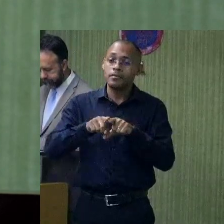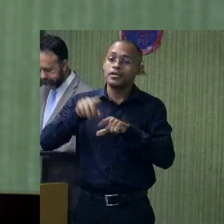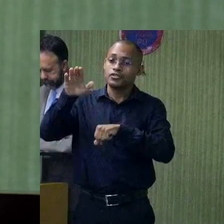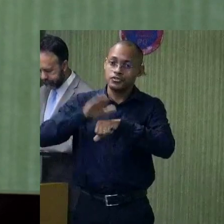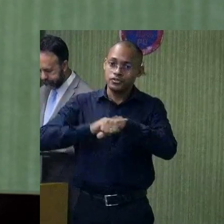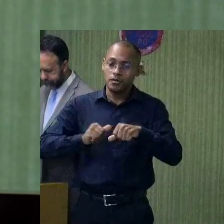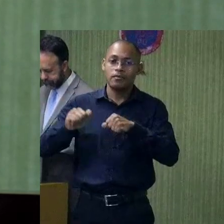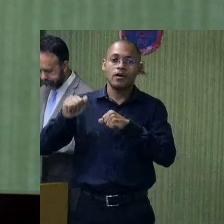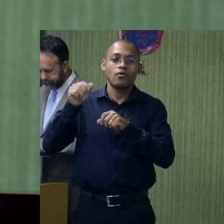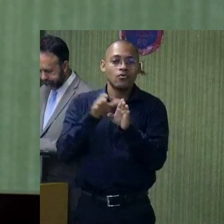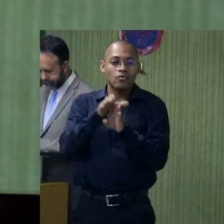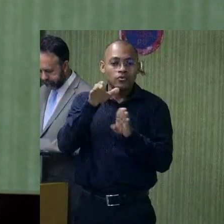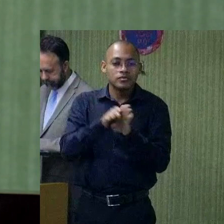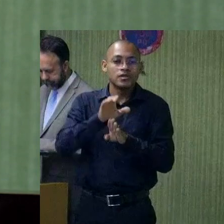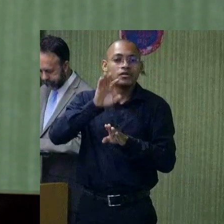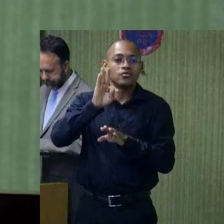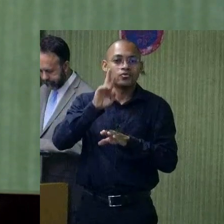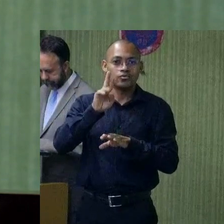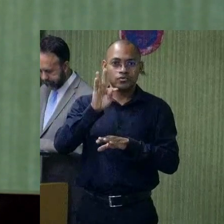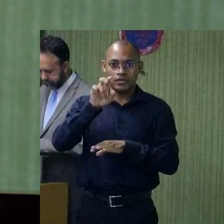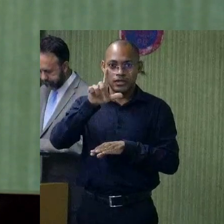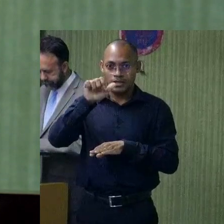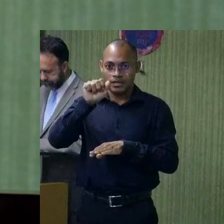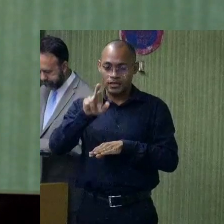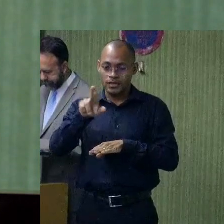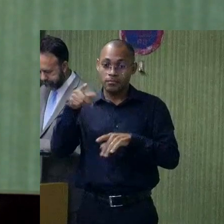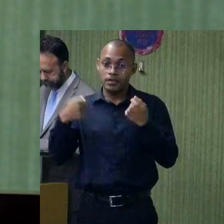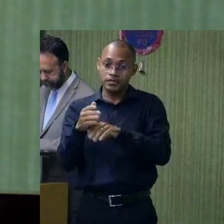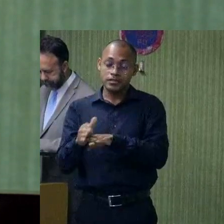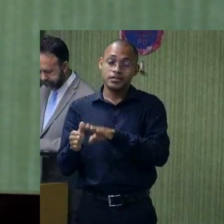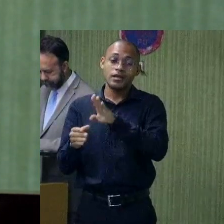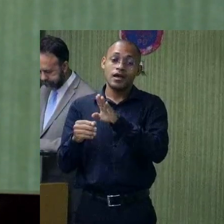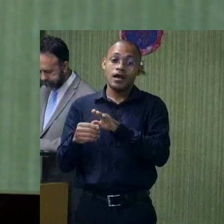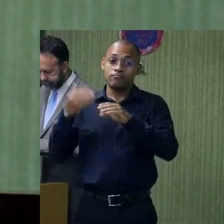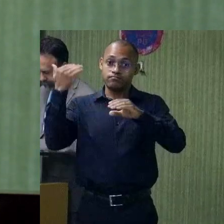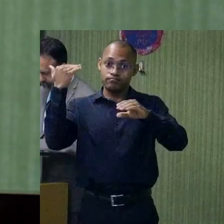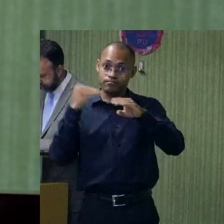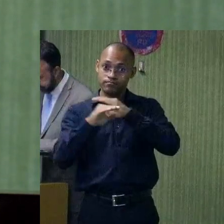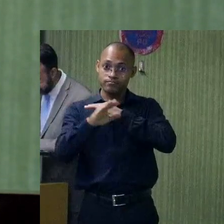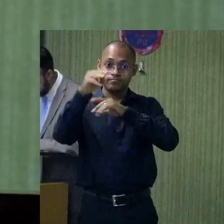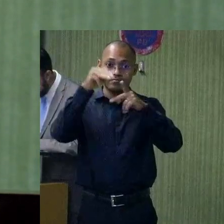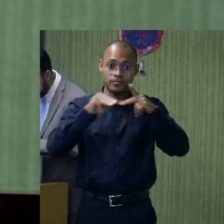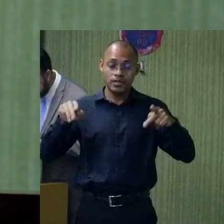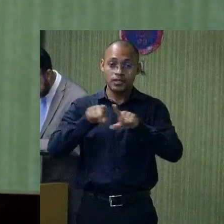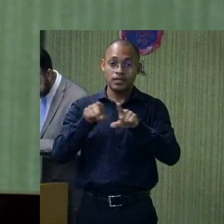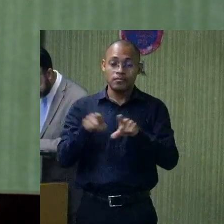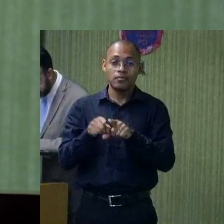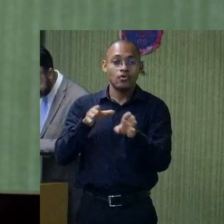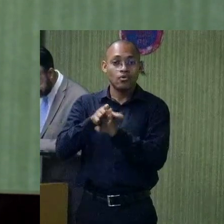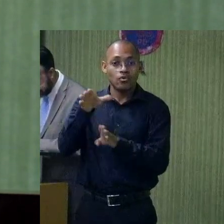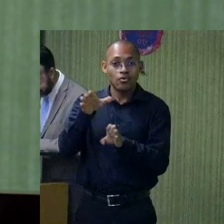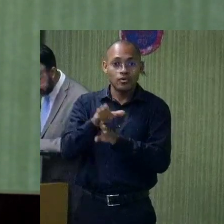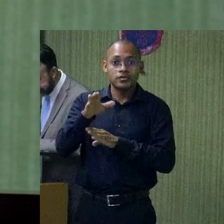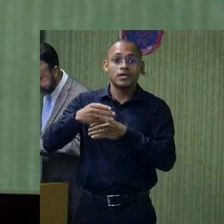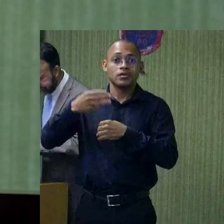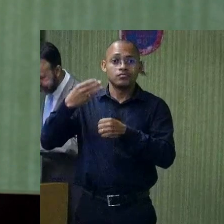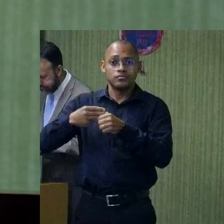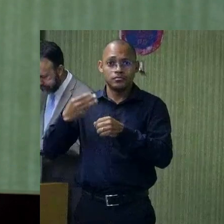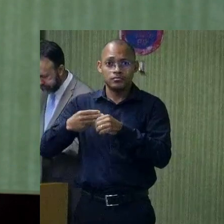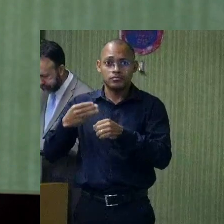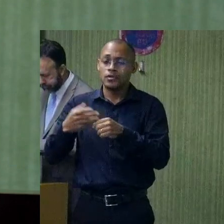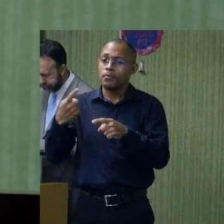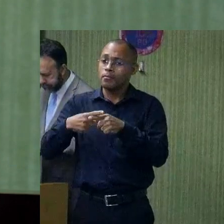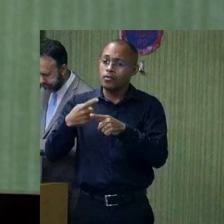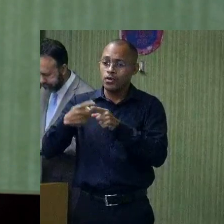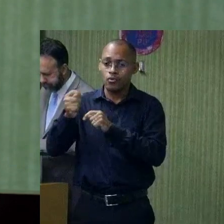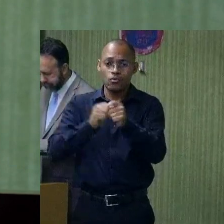canal em que a informação chega até o ministério público e o Poder Executivo Municipal que tem que ter o responsável por ter o